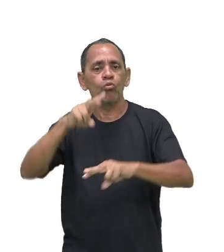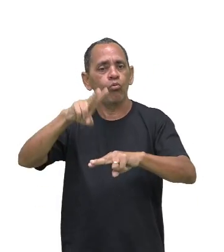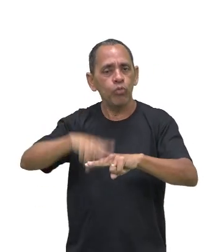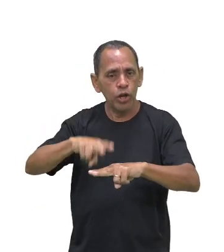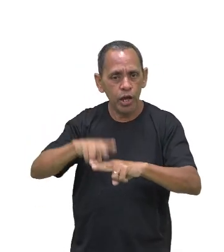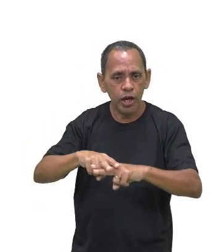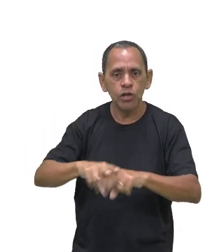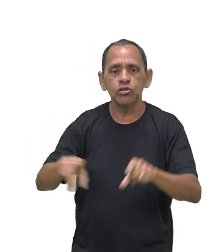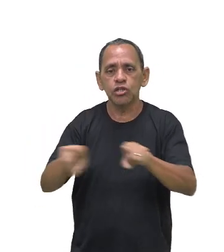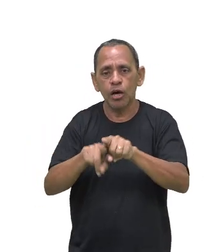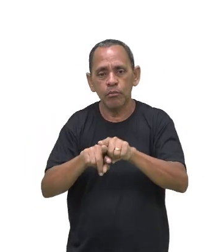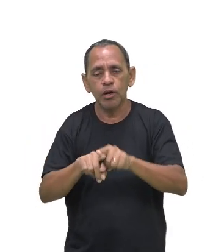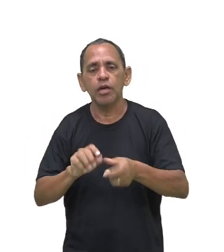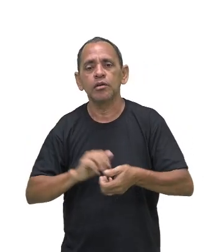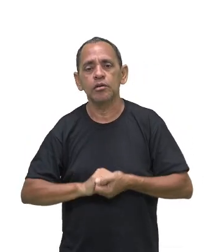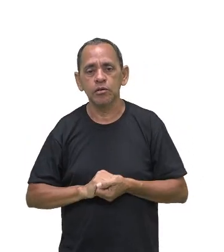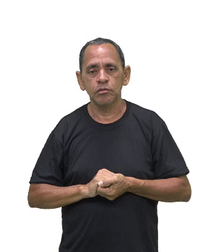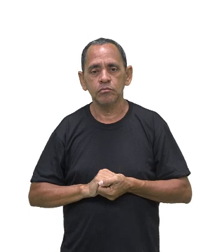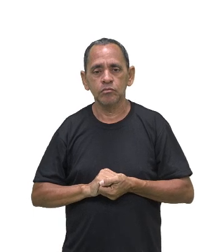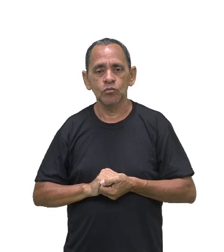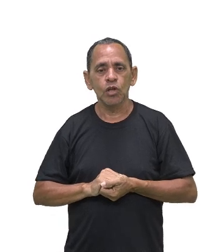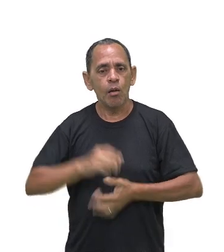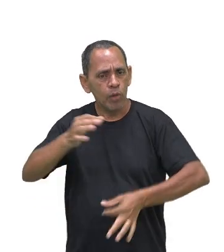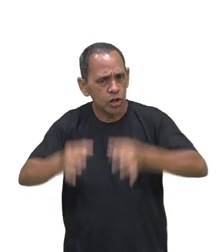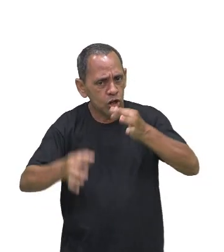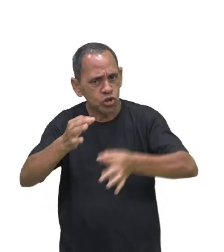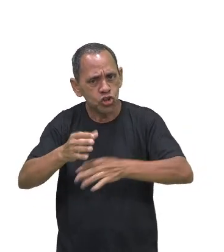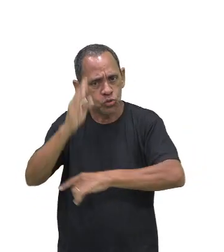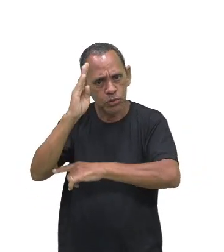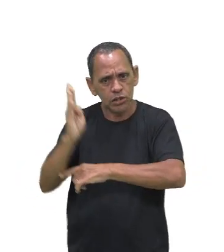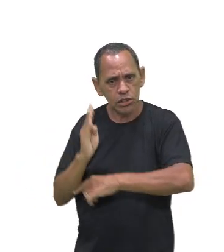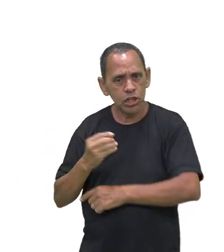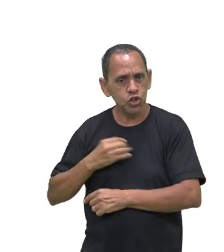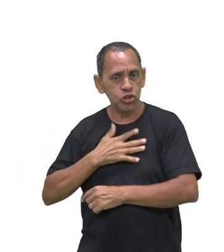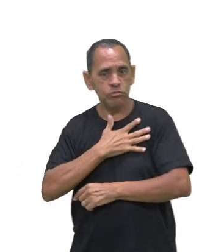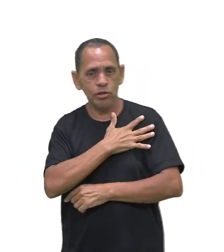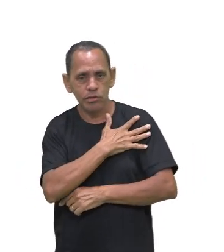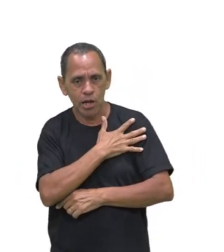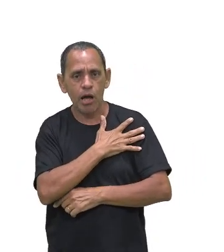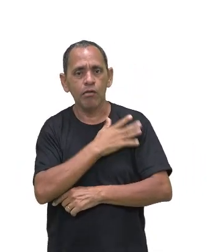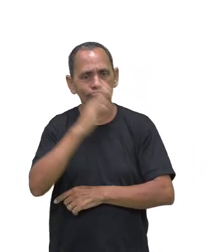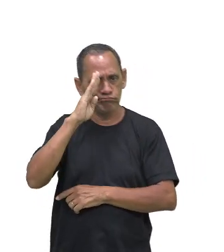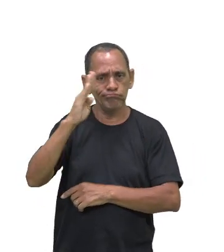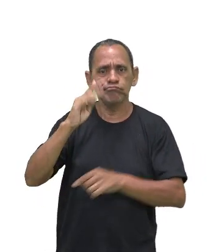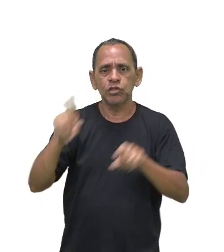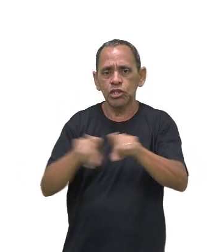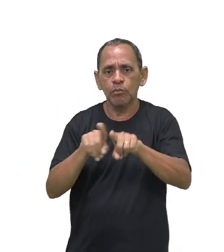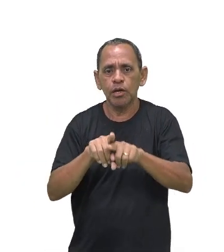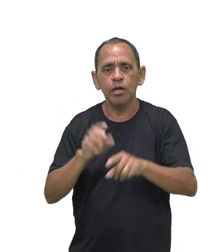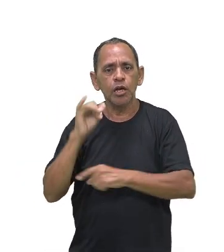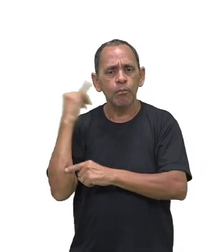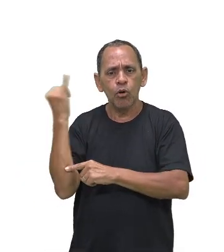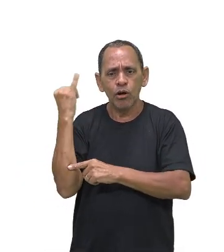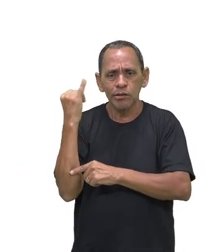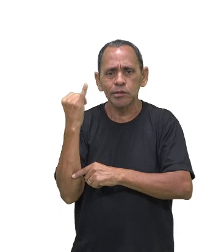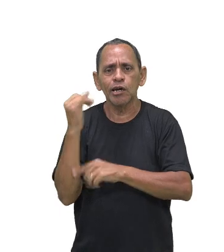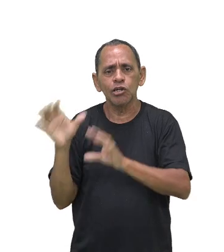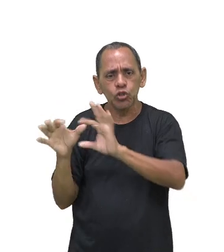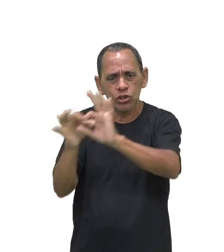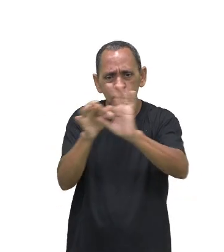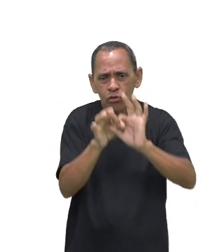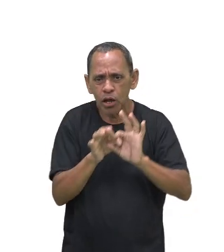Tribunal Militar. Lembrem-se, mais uma vez, é importante você estar